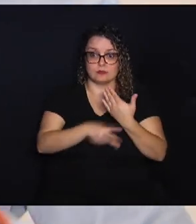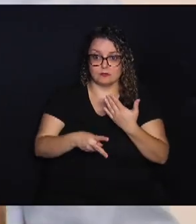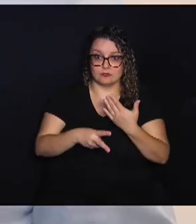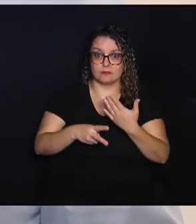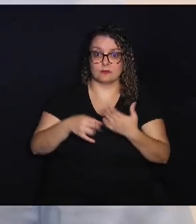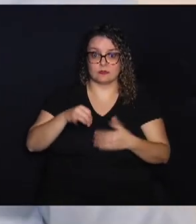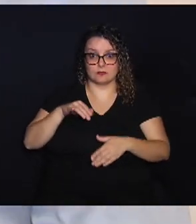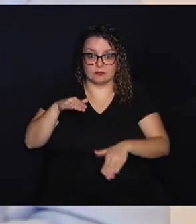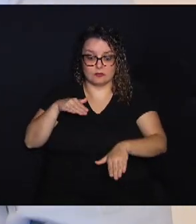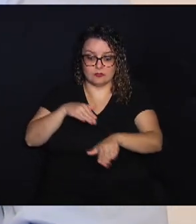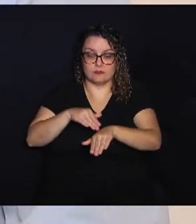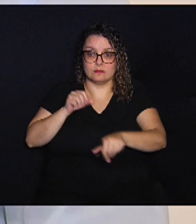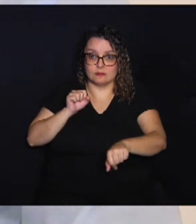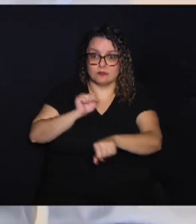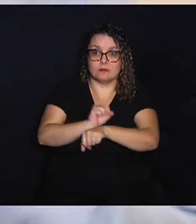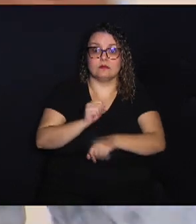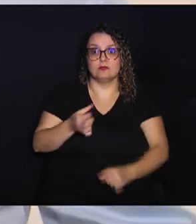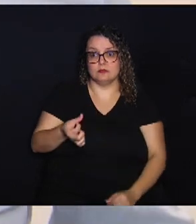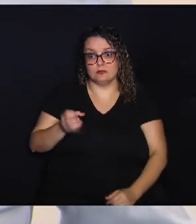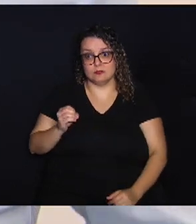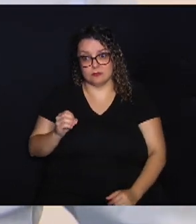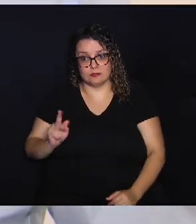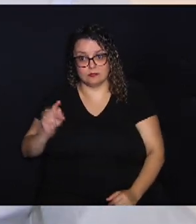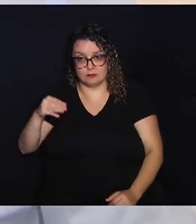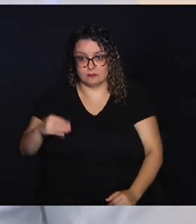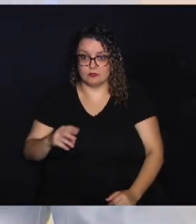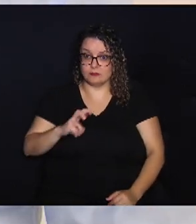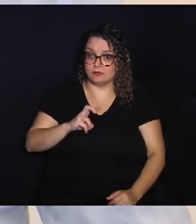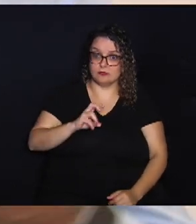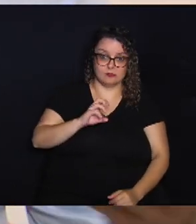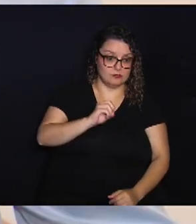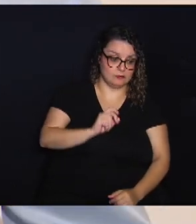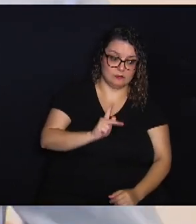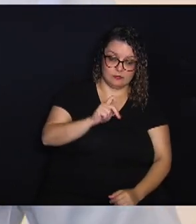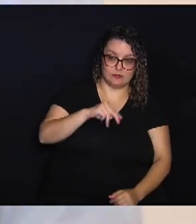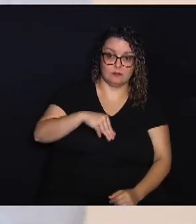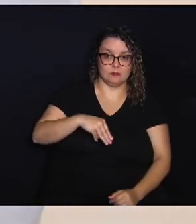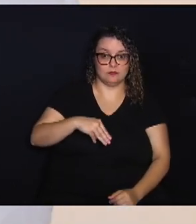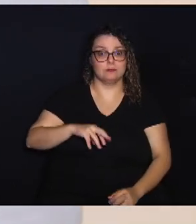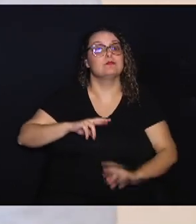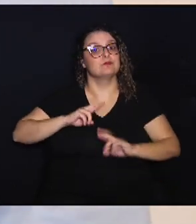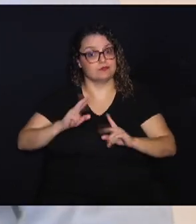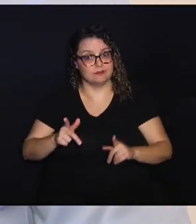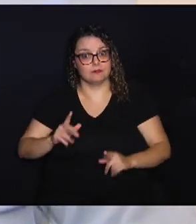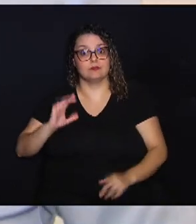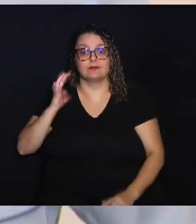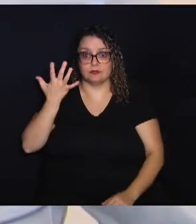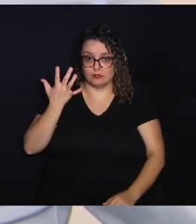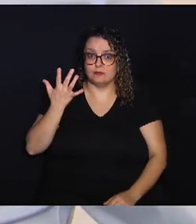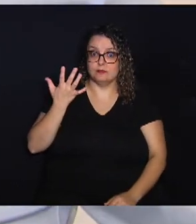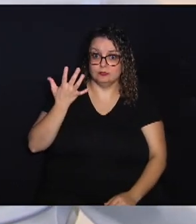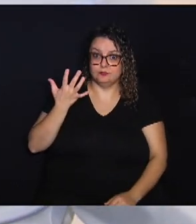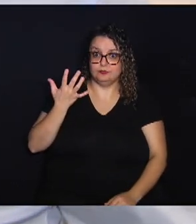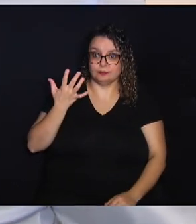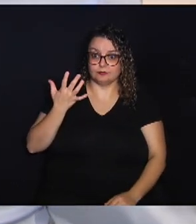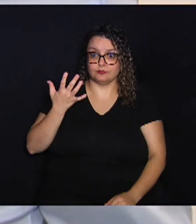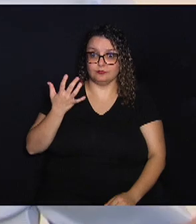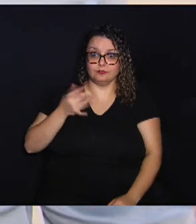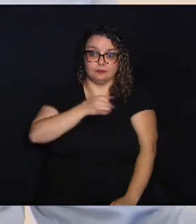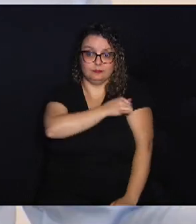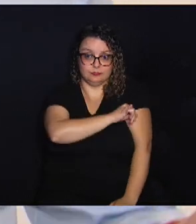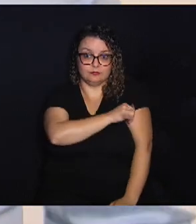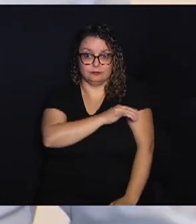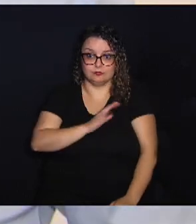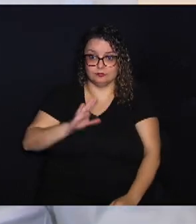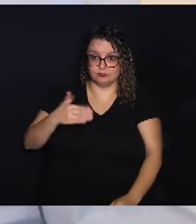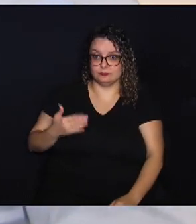bater ou frear a 60 é uma coisa, a 50 é outra. Isso aconteceu recentemente no Rio de Janeiro, né? Quando